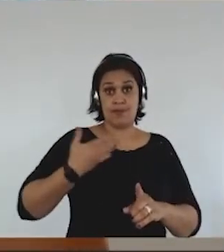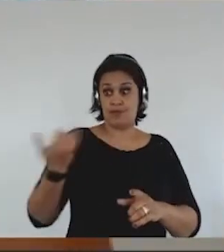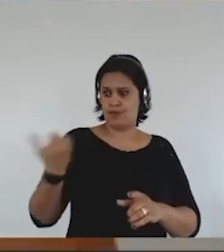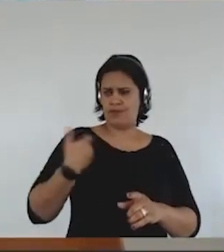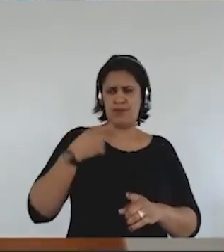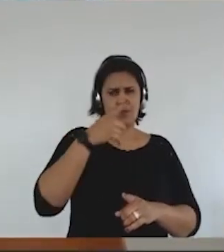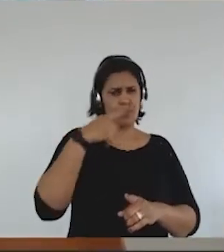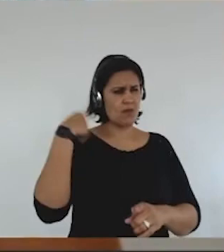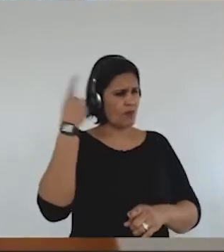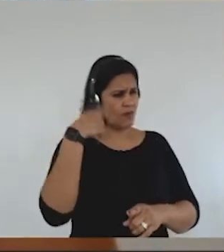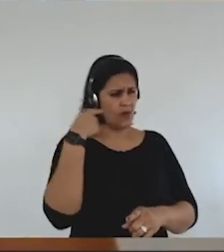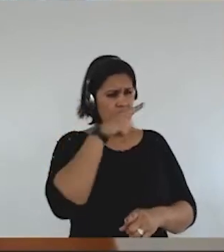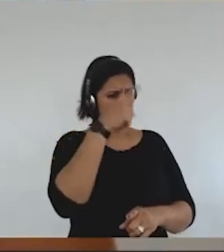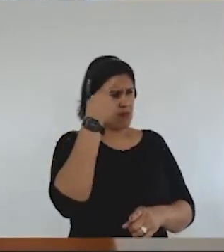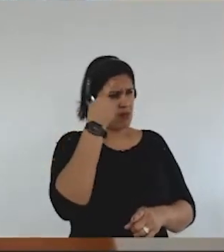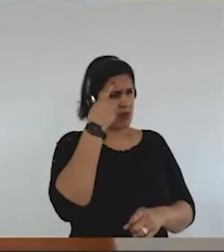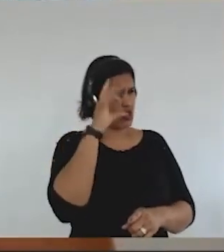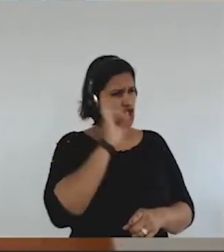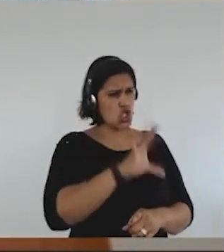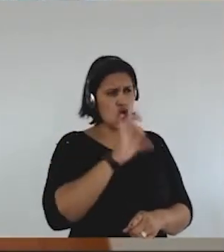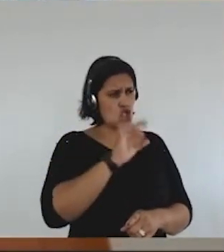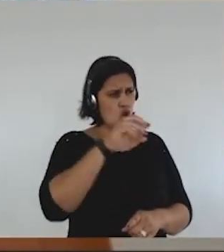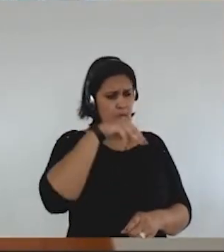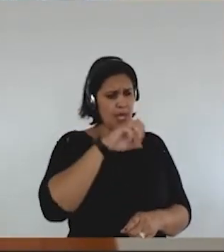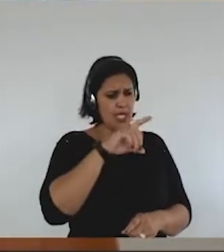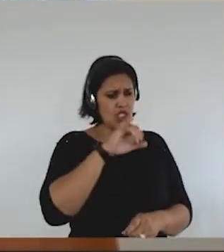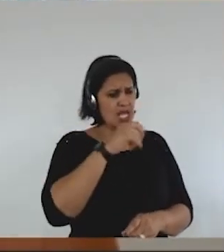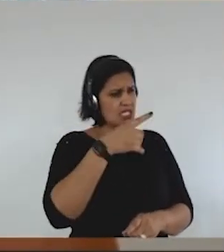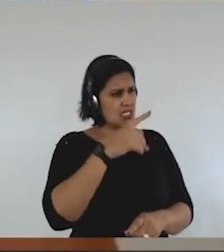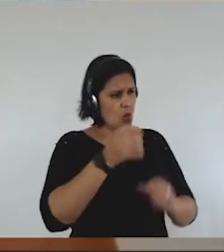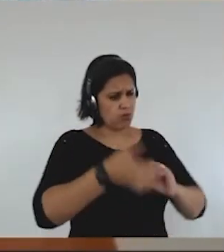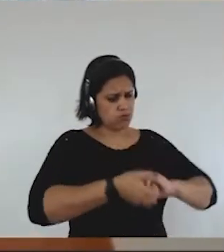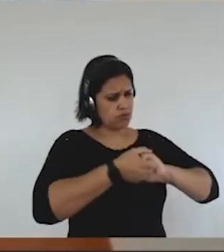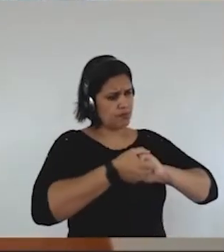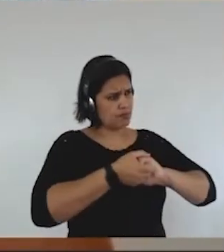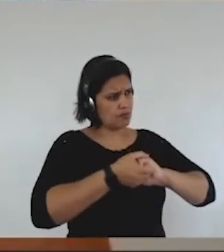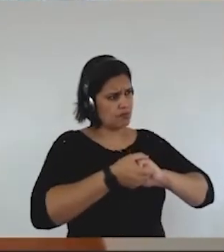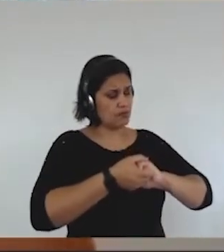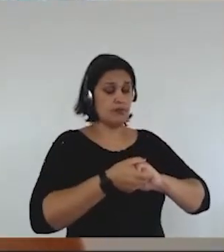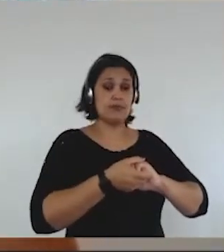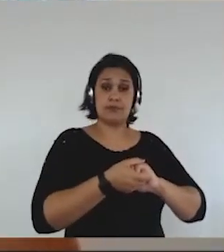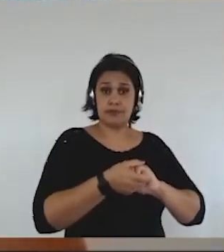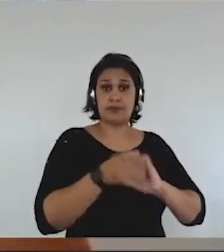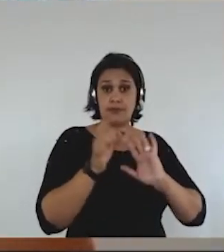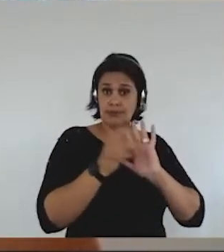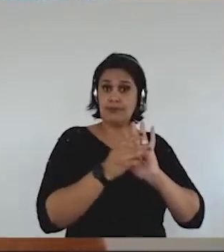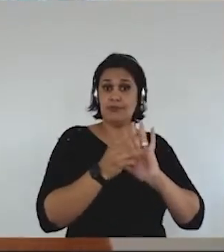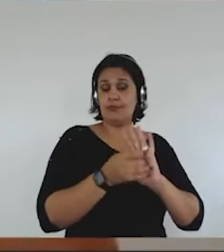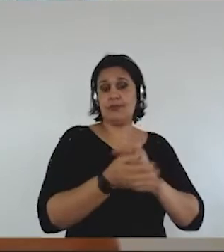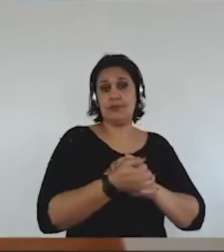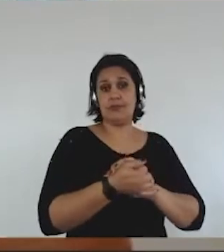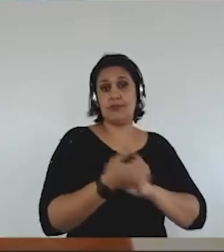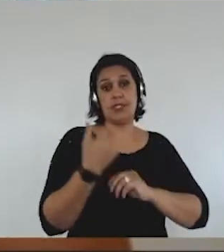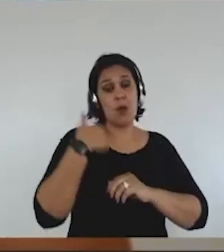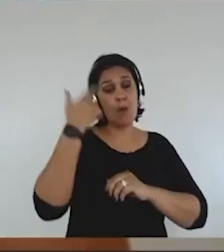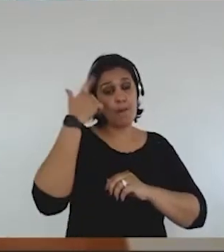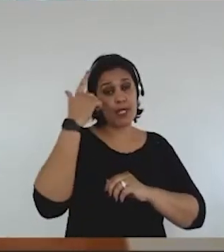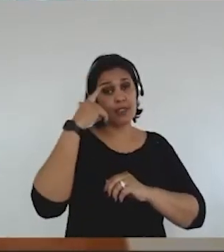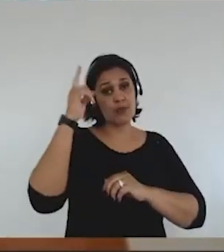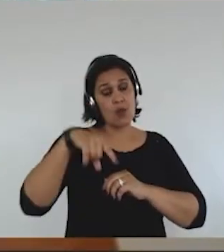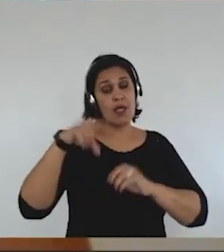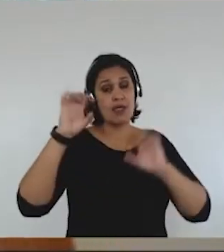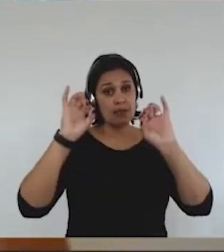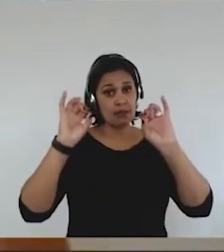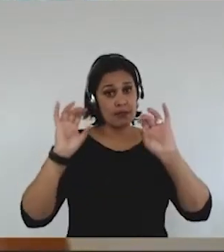É verdade, eu só penso em solucionar o conflito de forma justa sem ir para o judiciário. E sim,